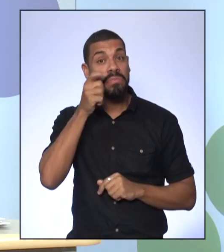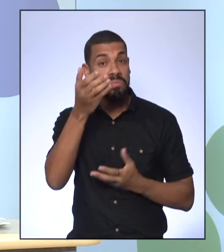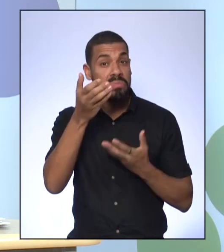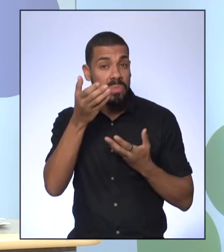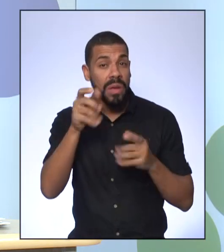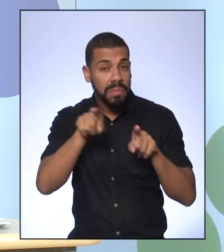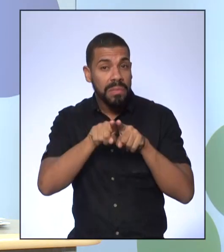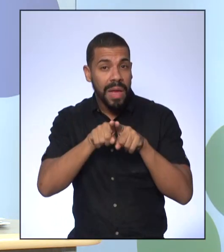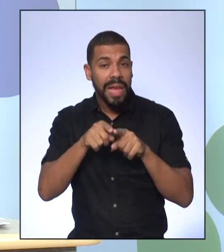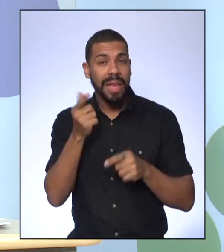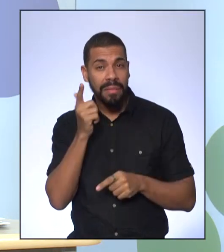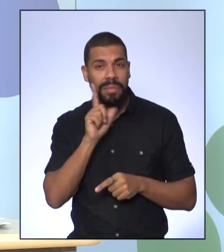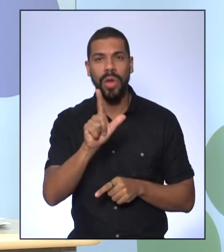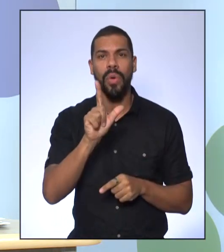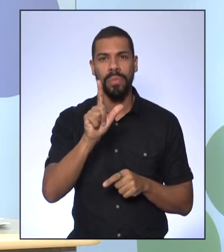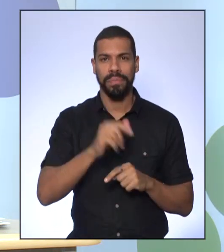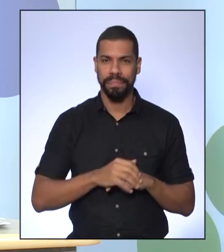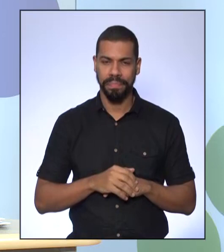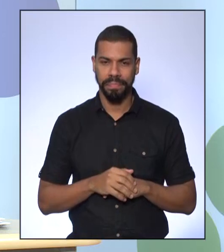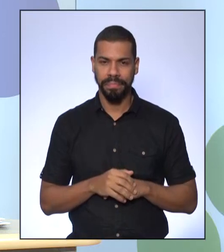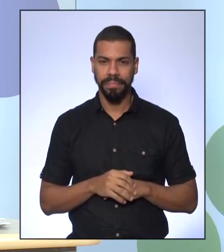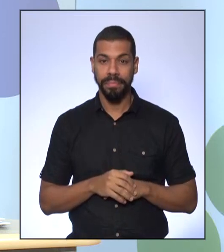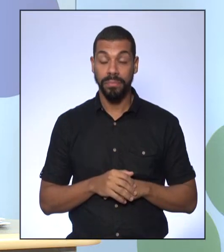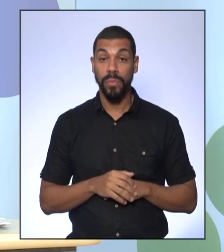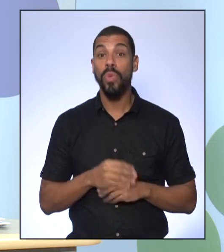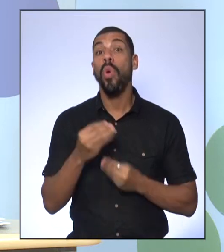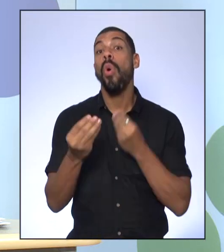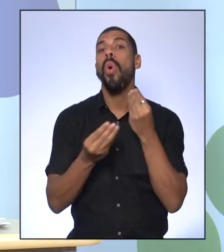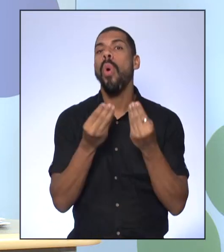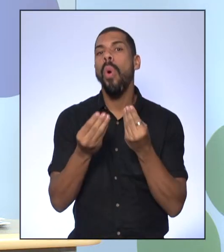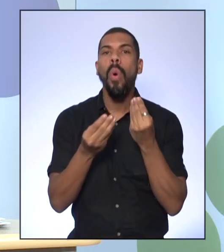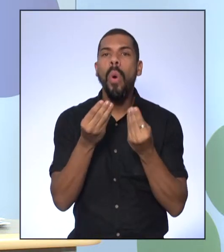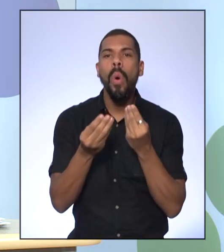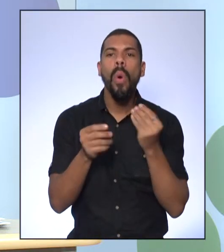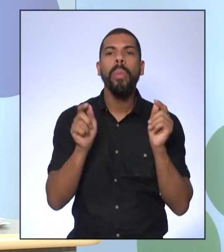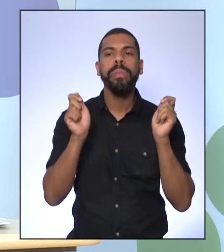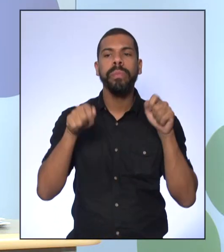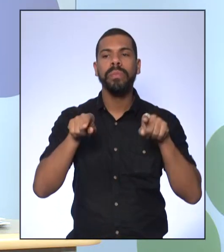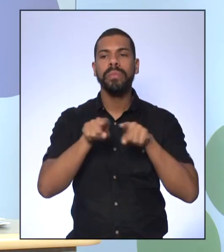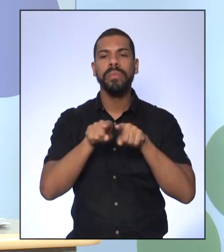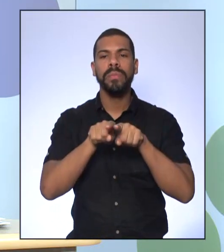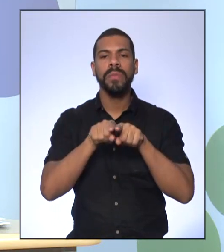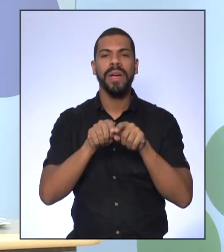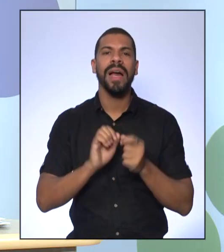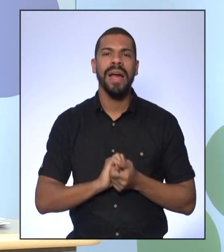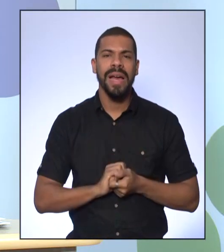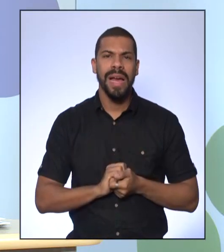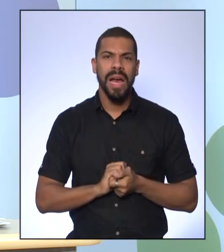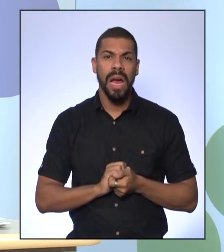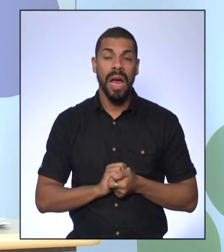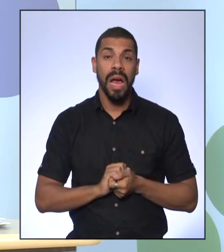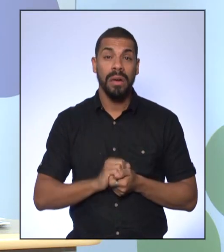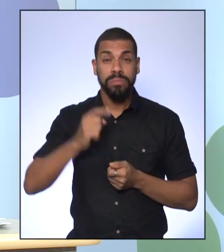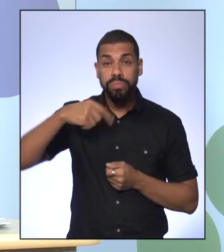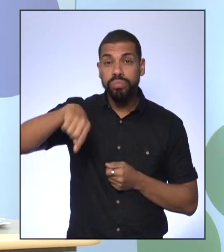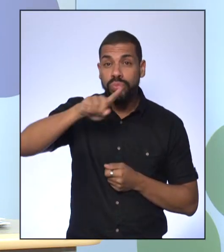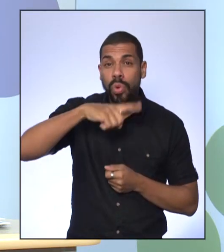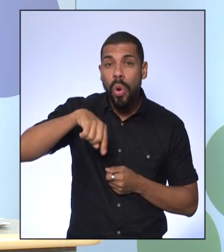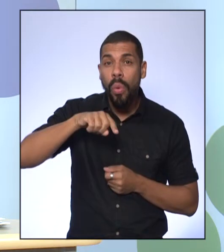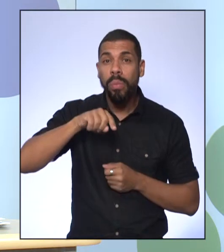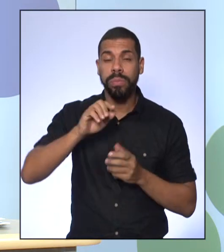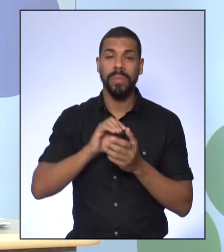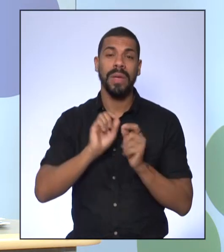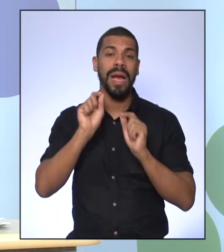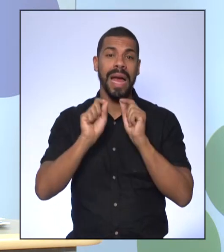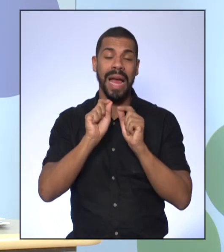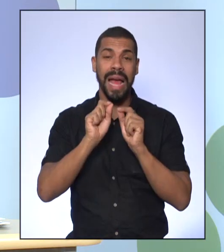professor citou, que ganhou em 2019. E como prêmio dessa campanha, eles ganharam uma estação meteorológica